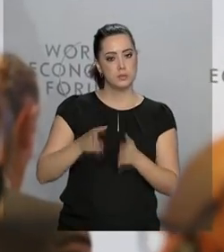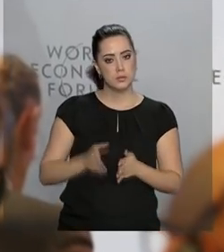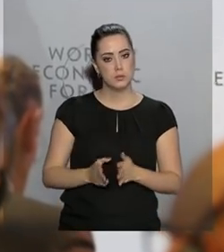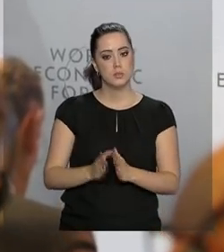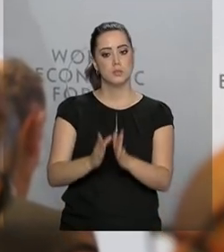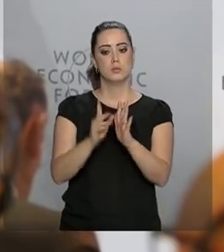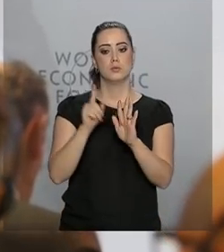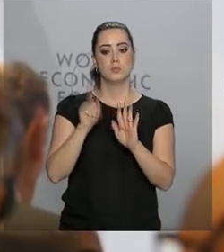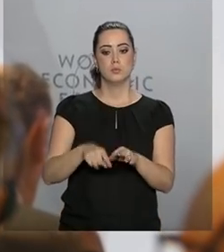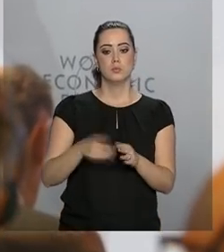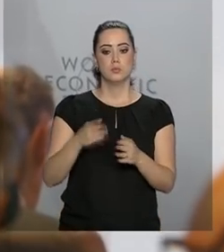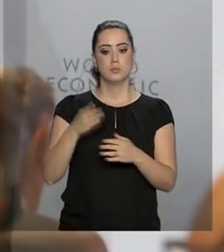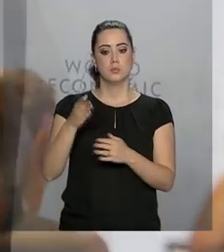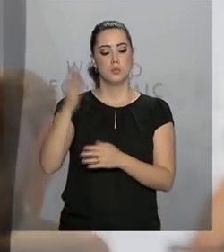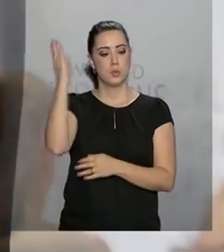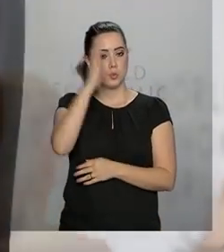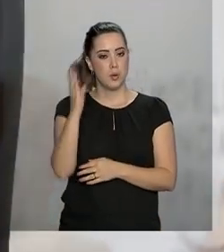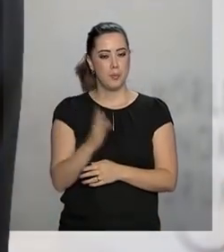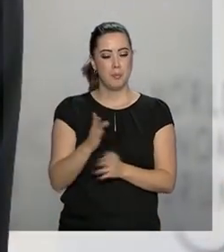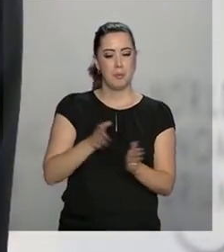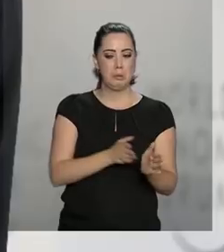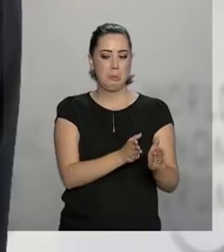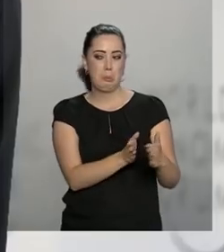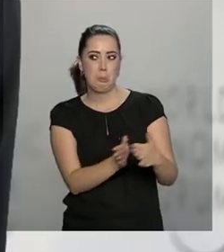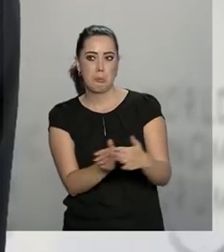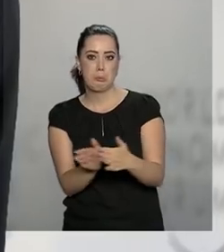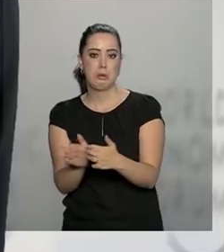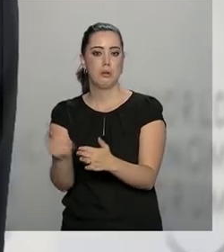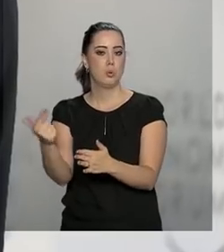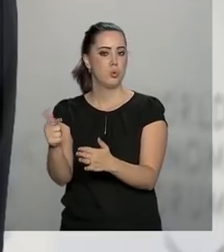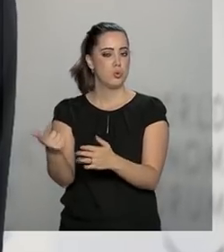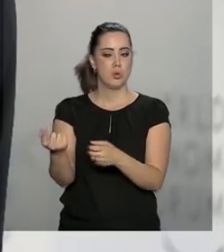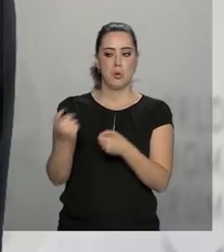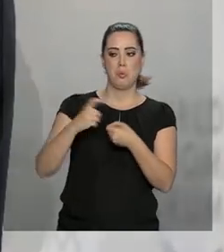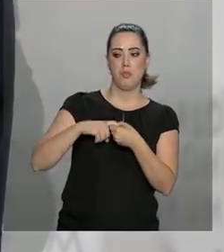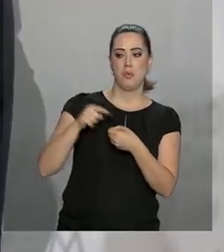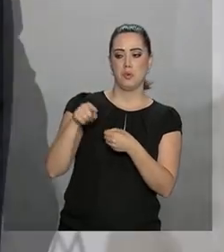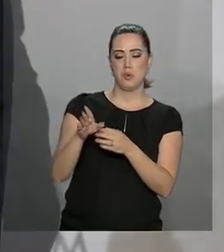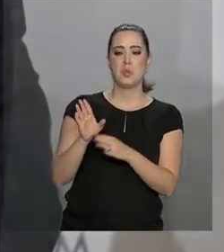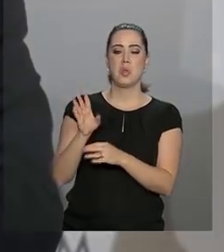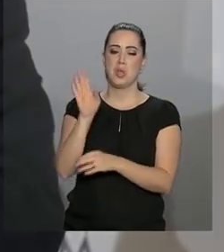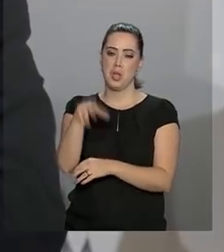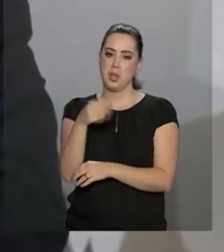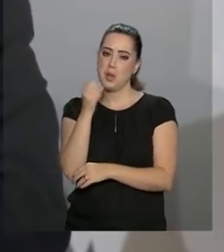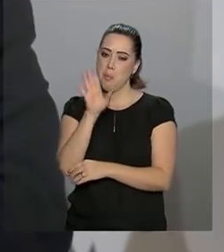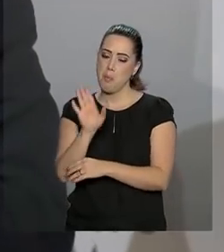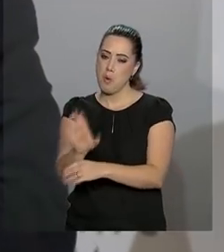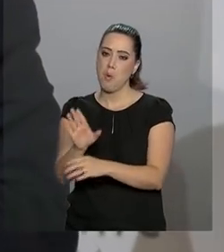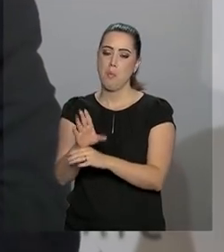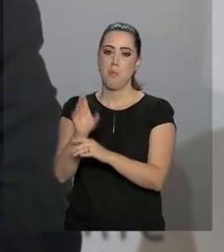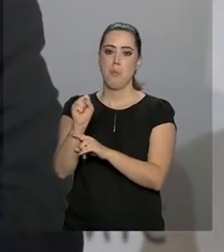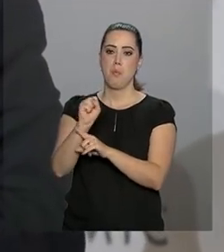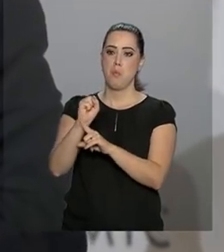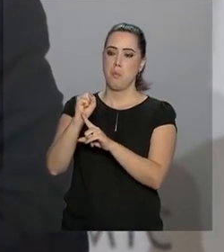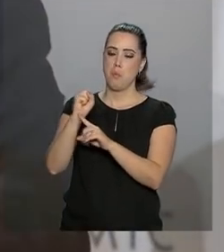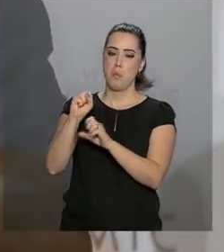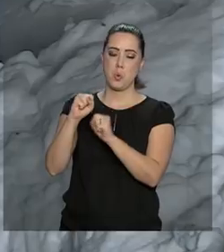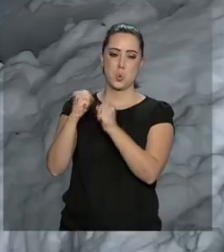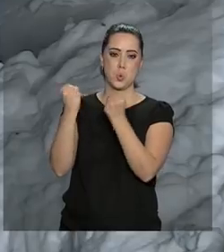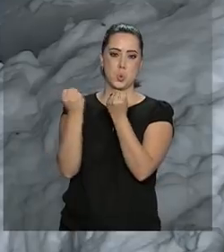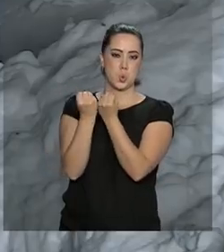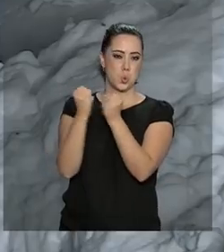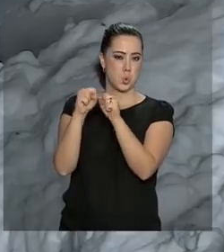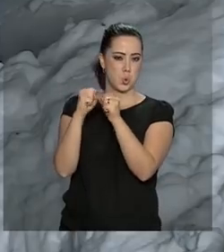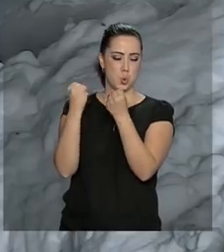trilhado era um caminho sem volta e favorável ao socialismo, ao comunismo, enfim, a um regime de